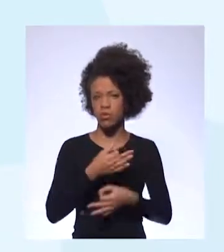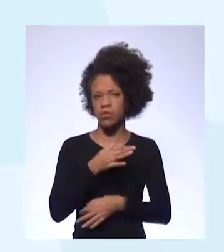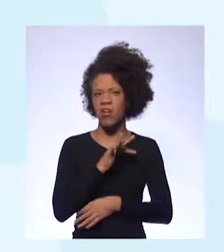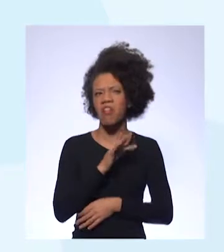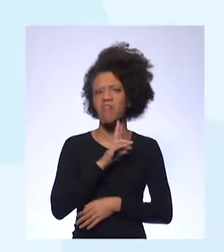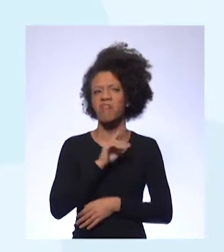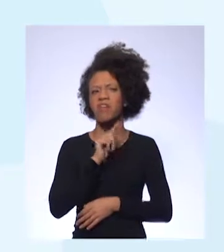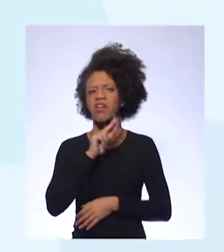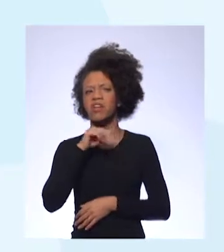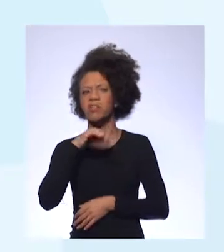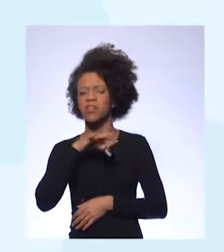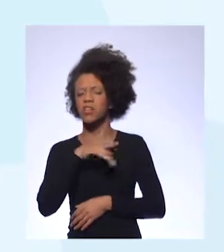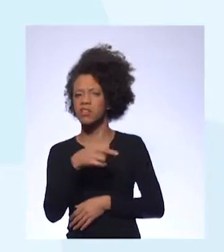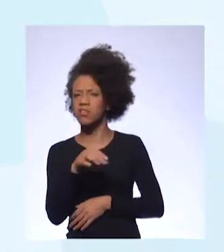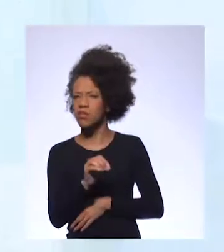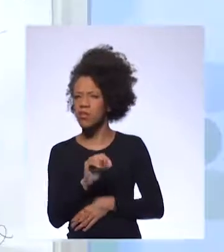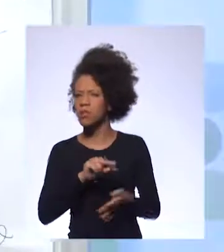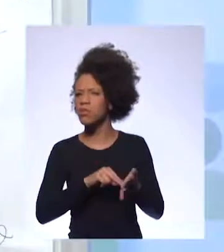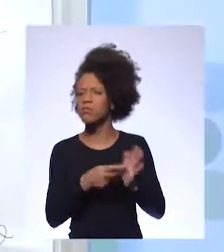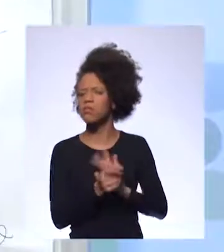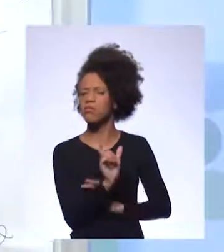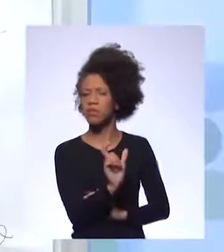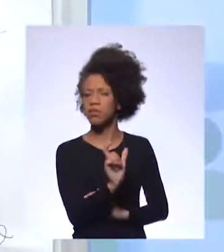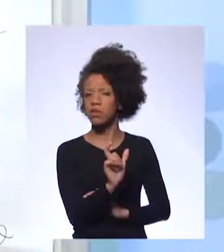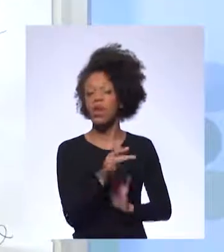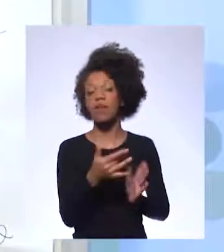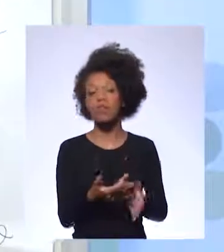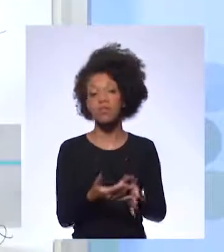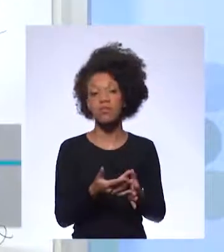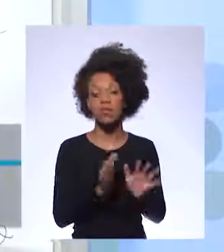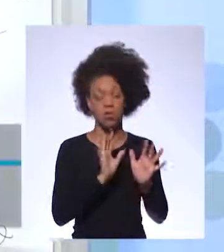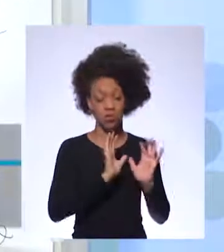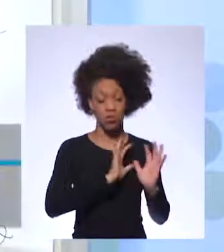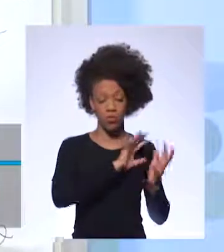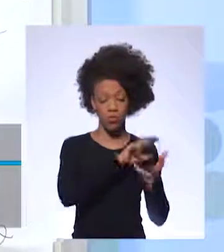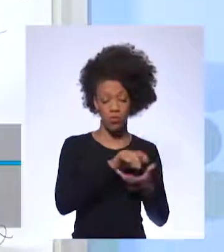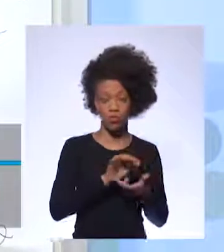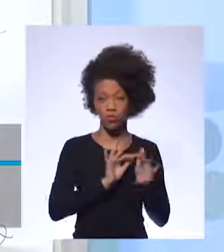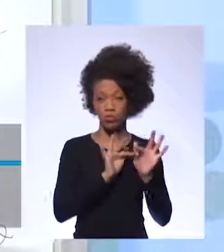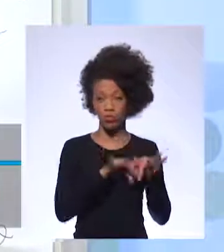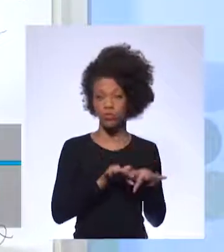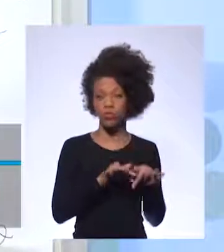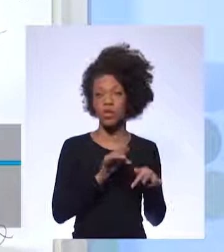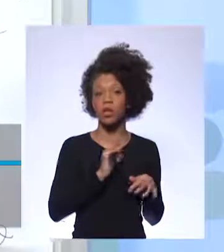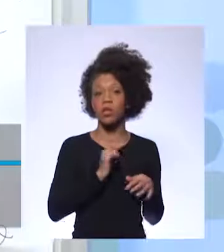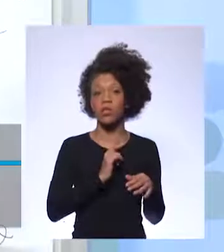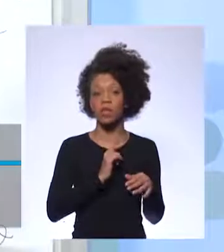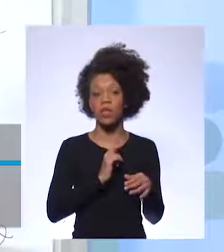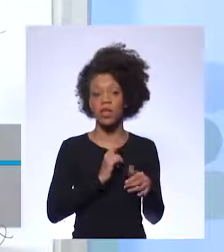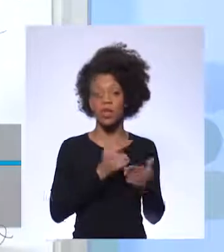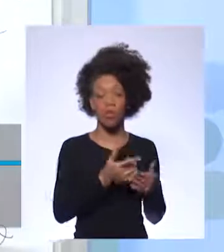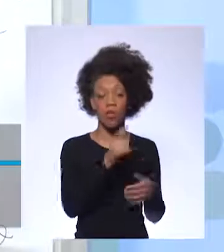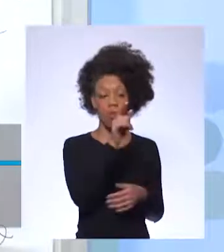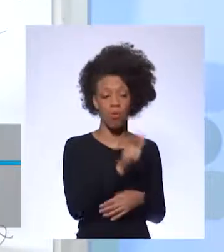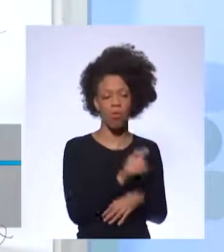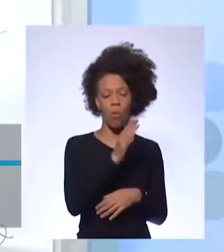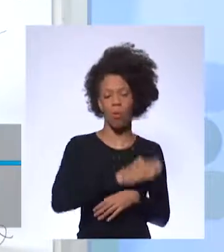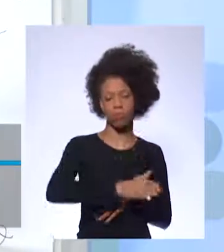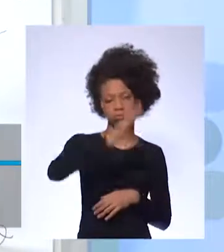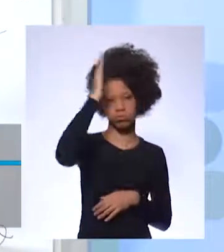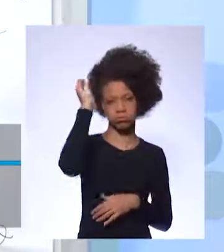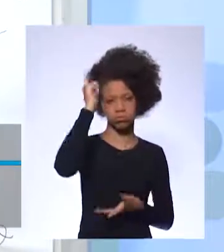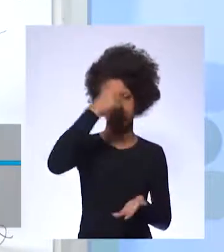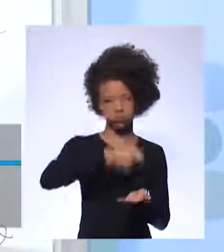ano o que que é fragmentação política significa que nos feudos nós não temos agora um Imperador que manda em tudo